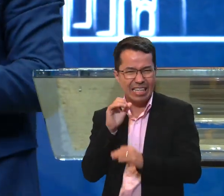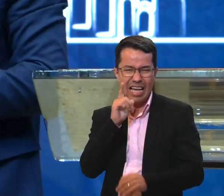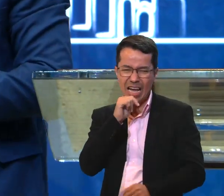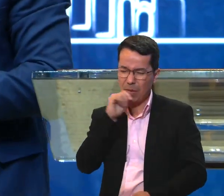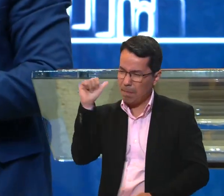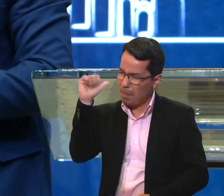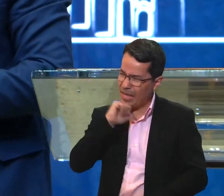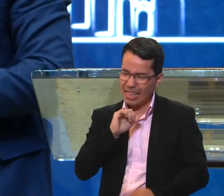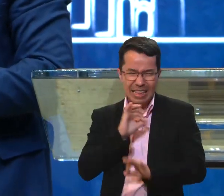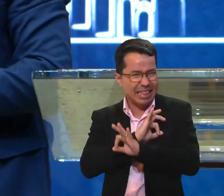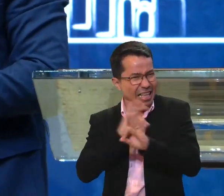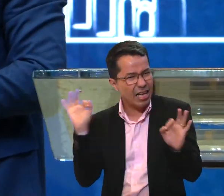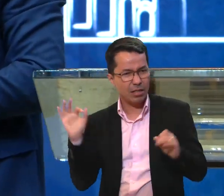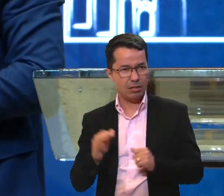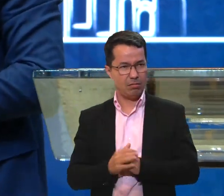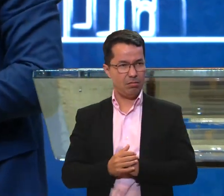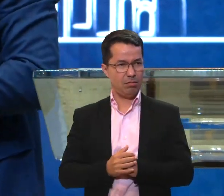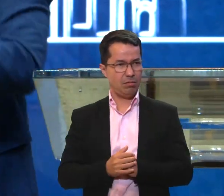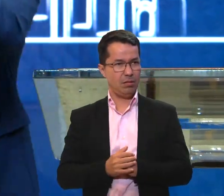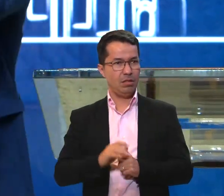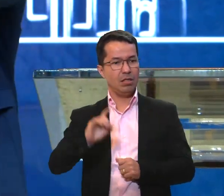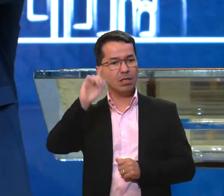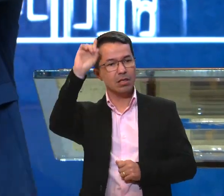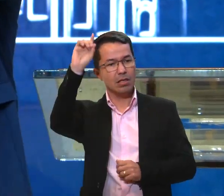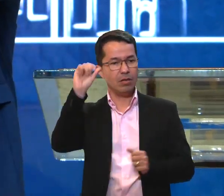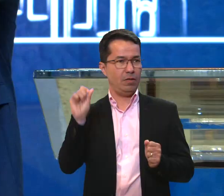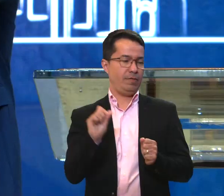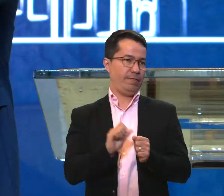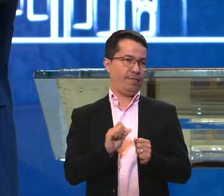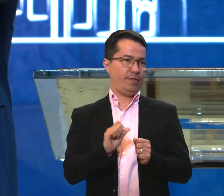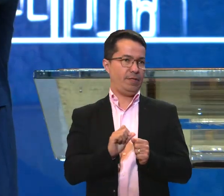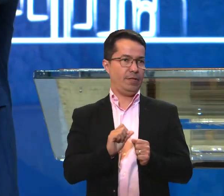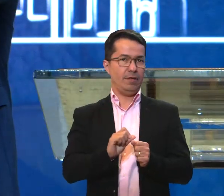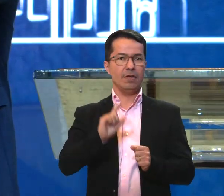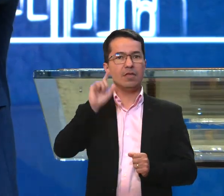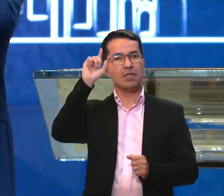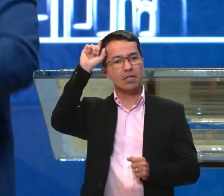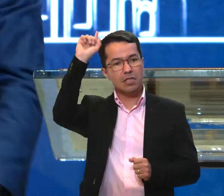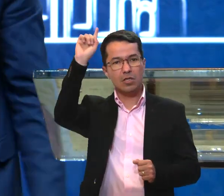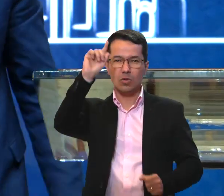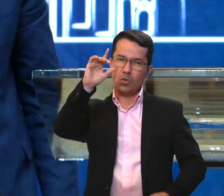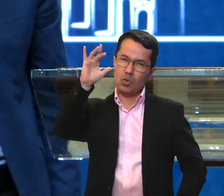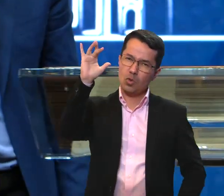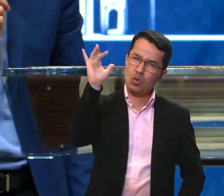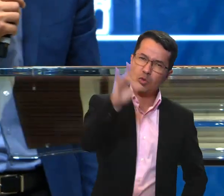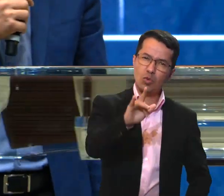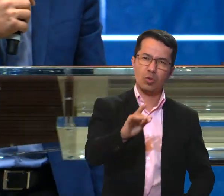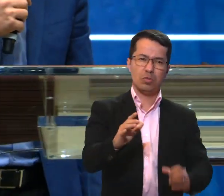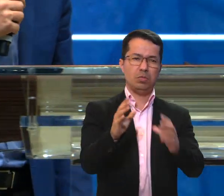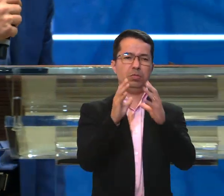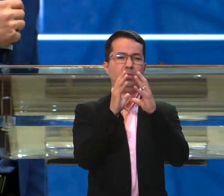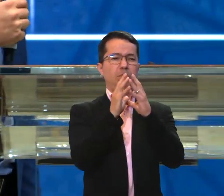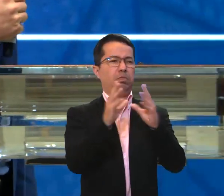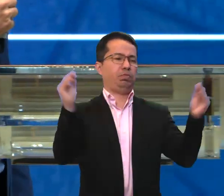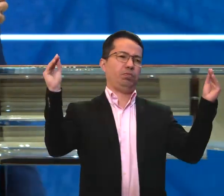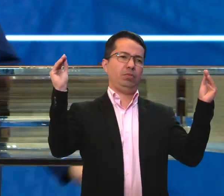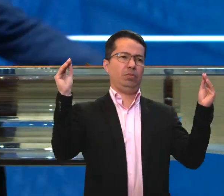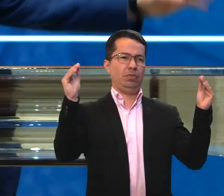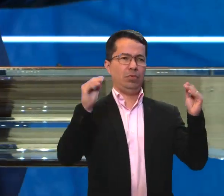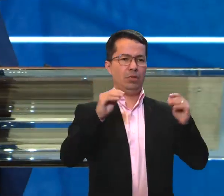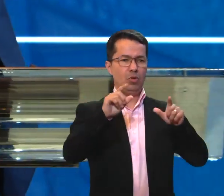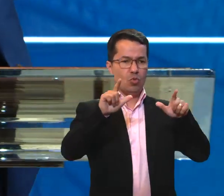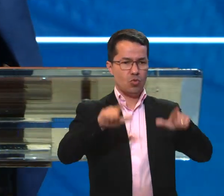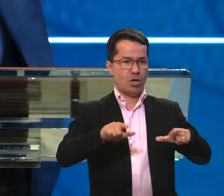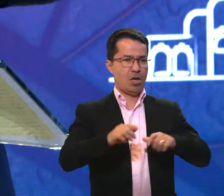tomaram. E o que Deus faz? Deus sara a terra. Isso acontece também quando